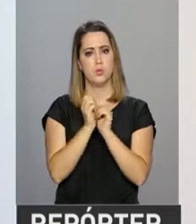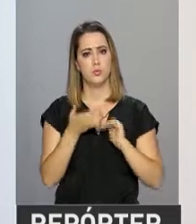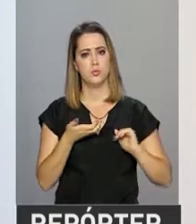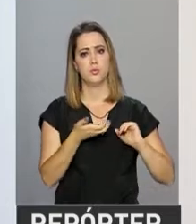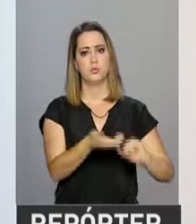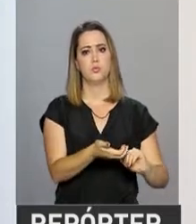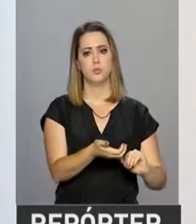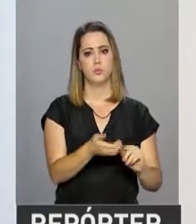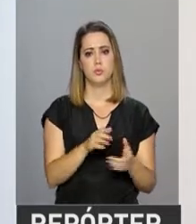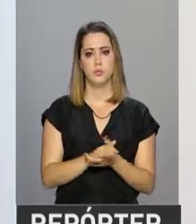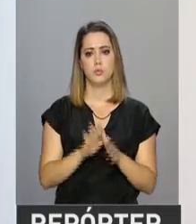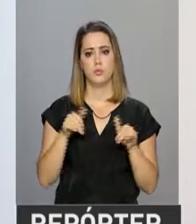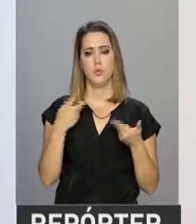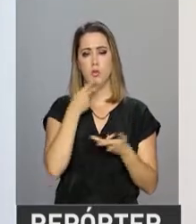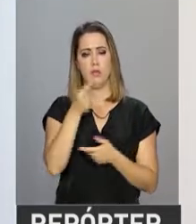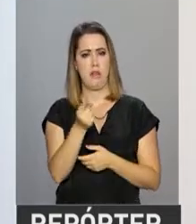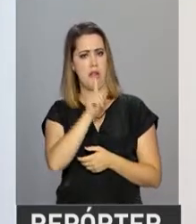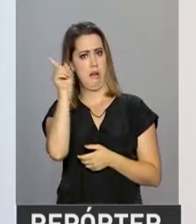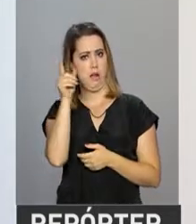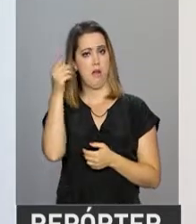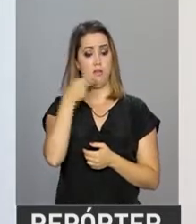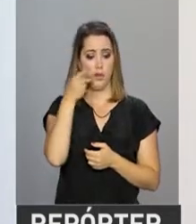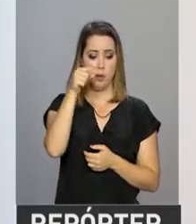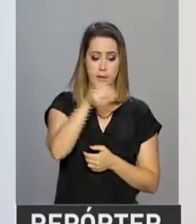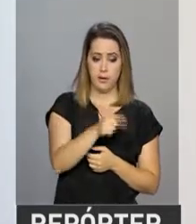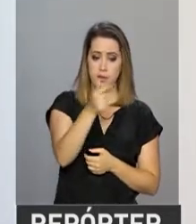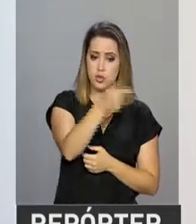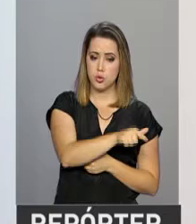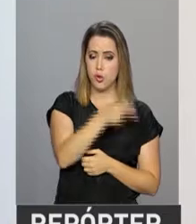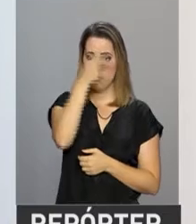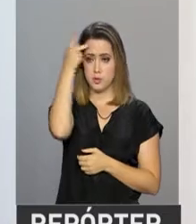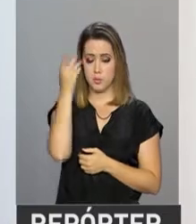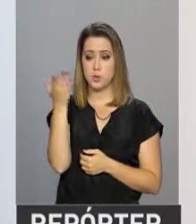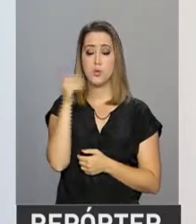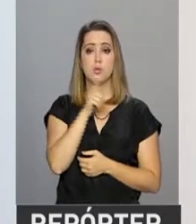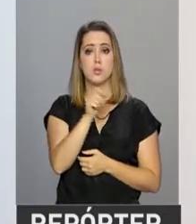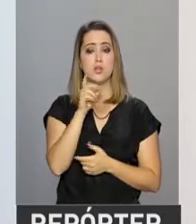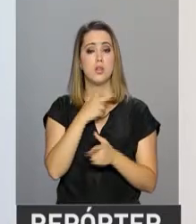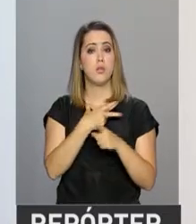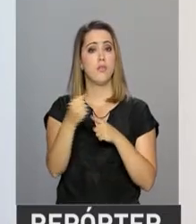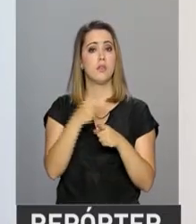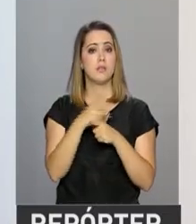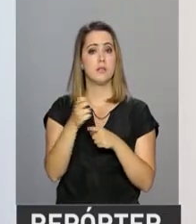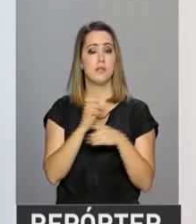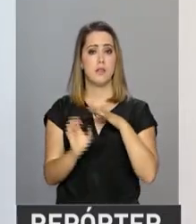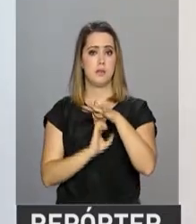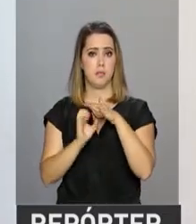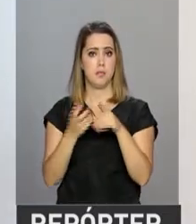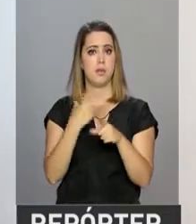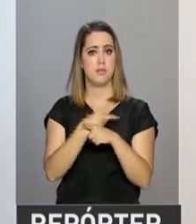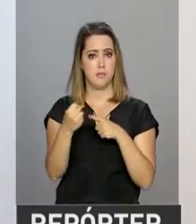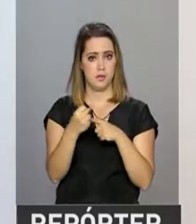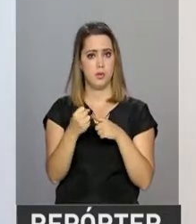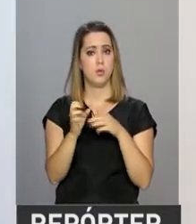nacional então eu disse lá e digo aqui de gols que eles ganharam a concorrência que vão construir a